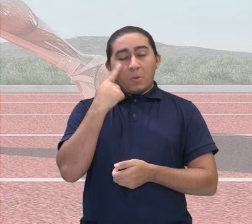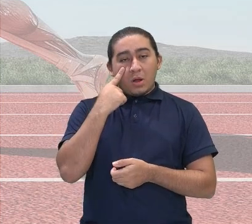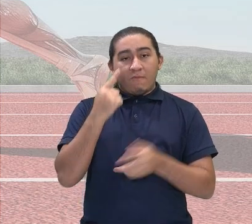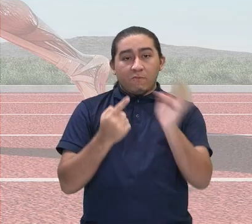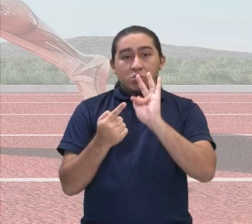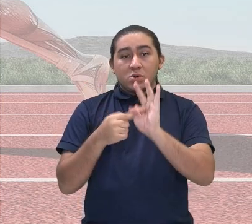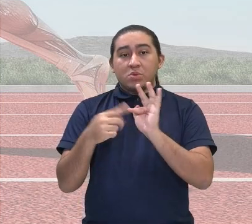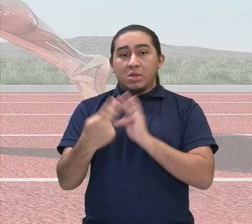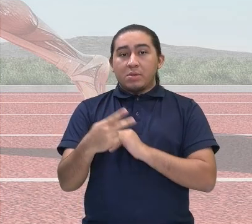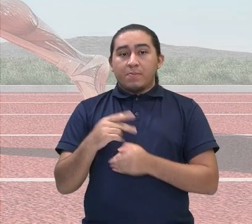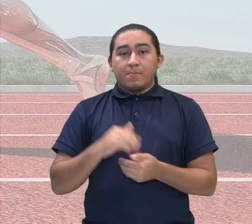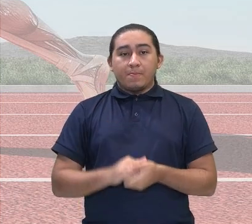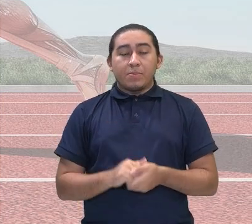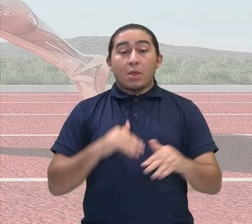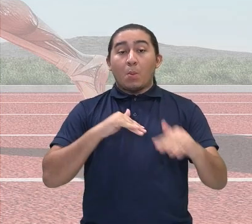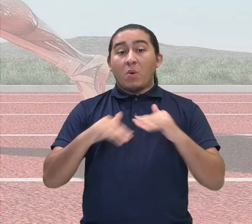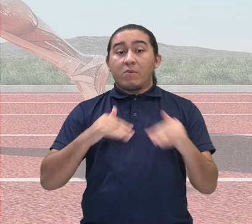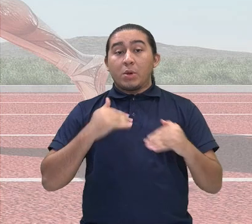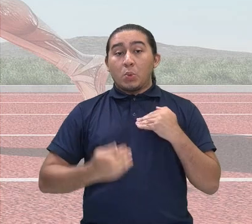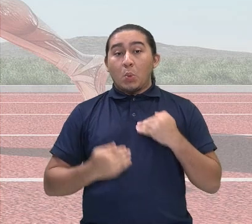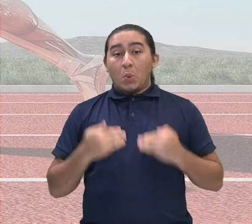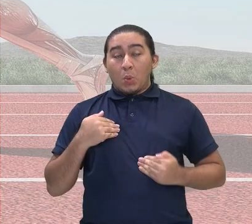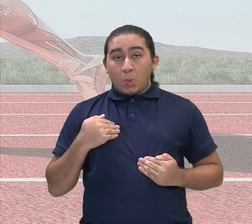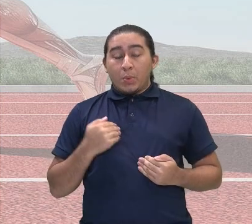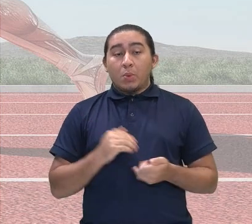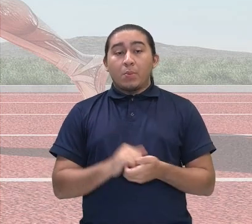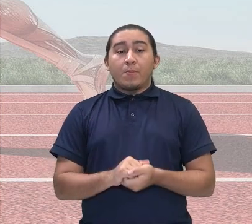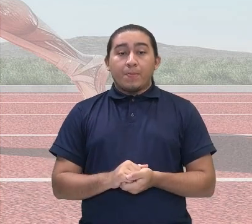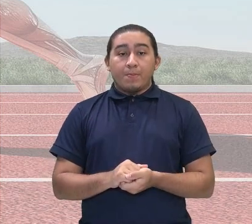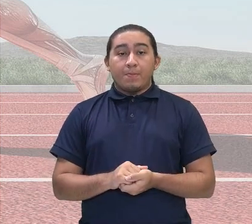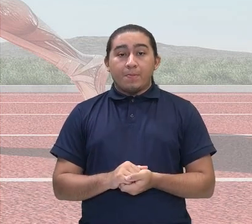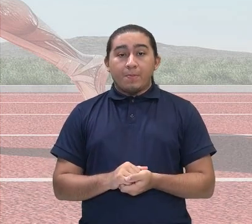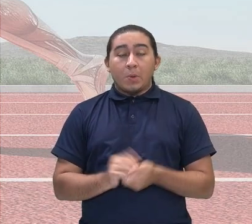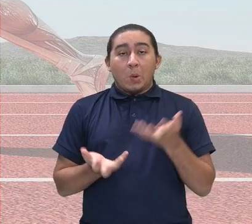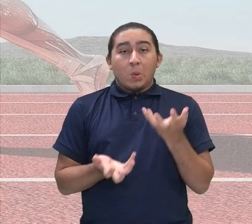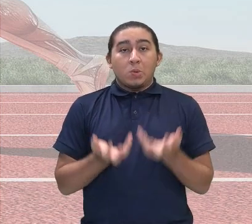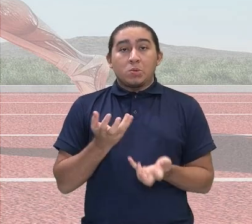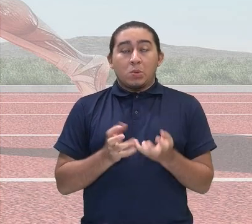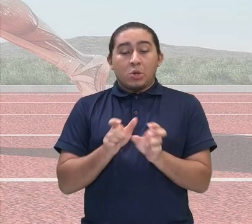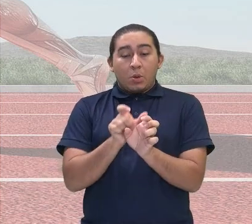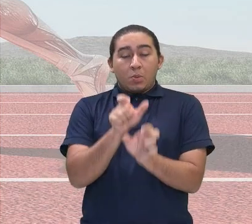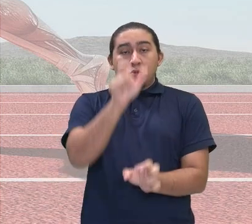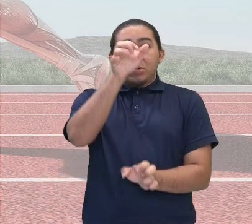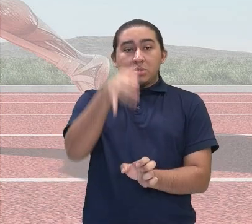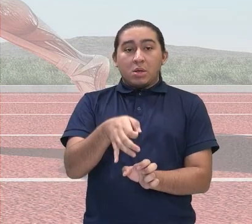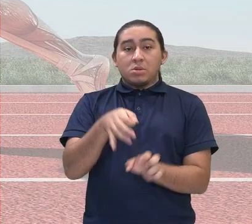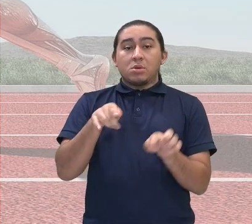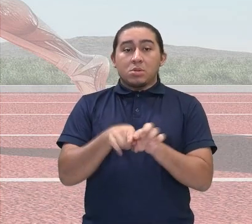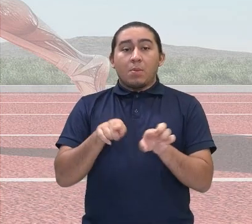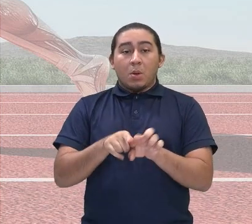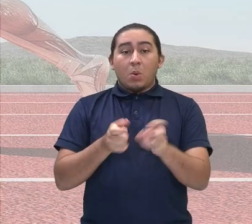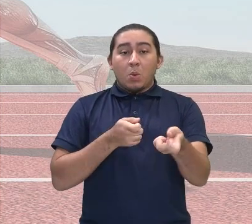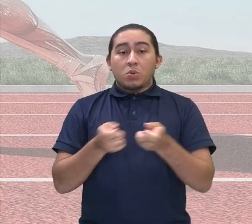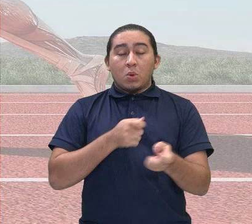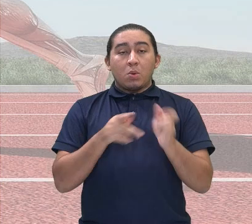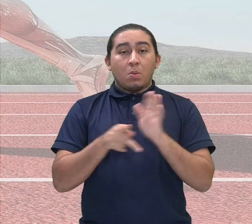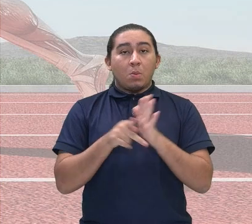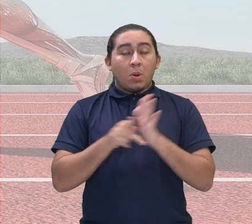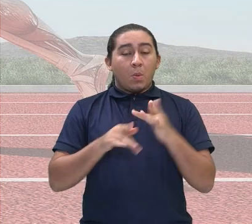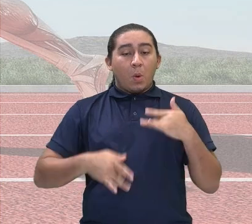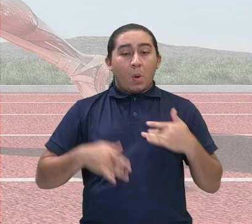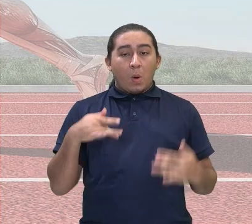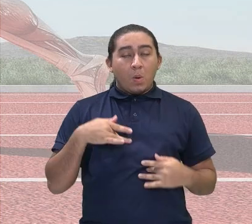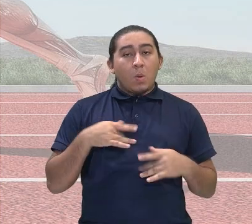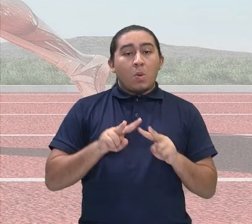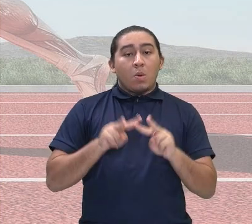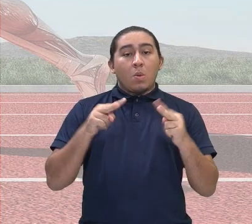muscular? Movimento do corpo, estabilização e postura, regulação do volume dos órgãos